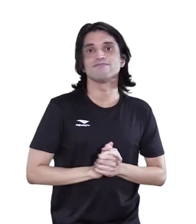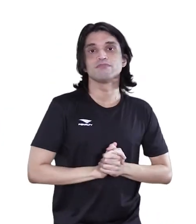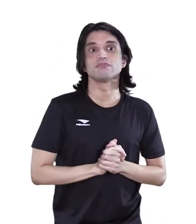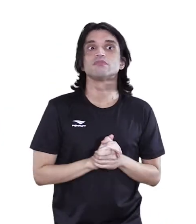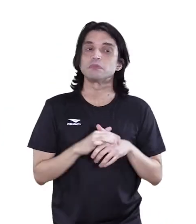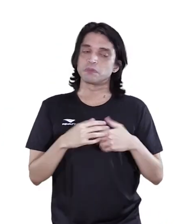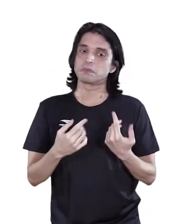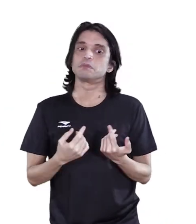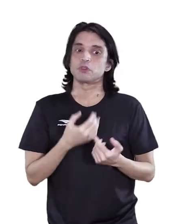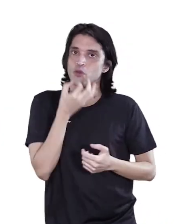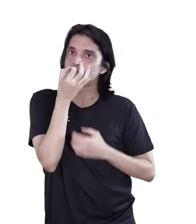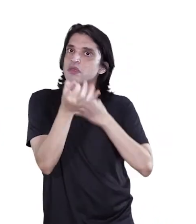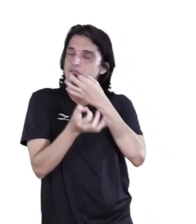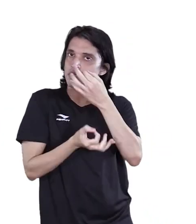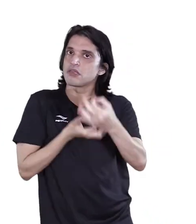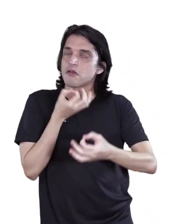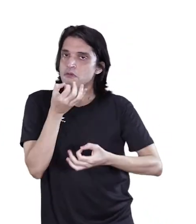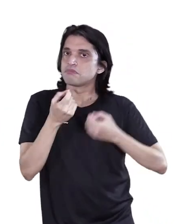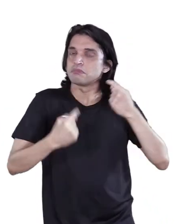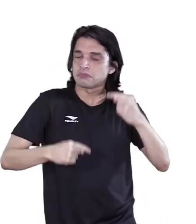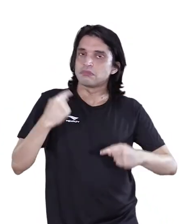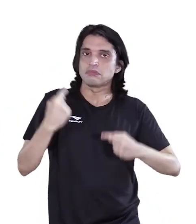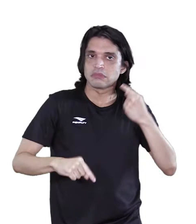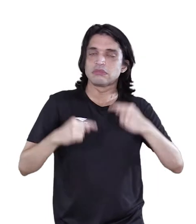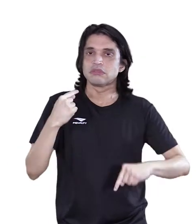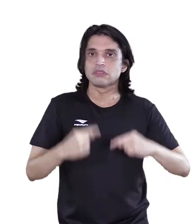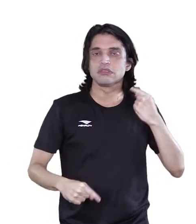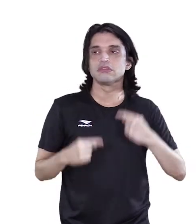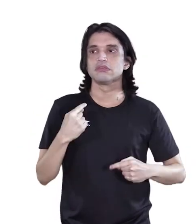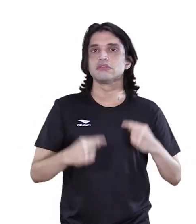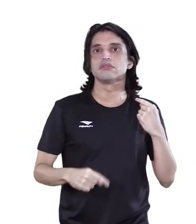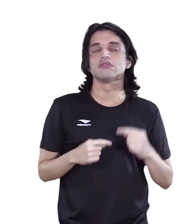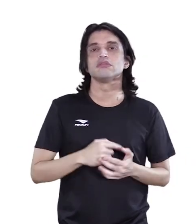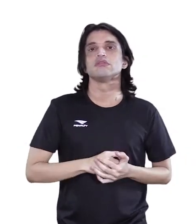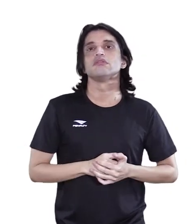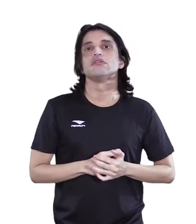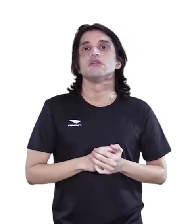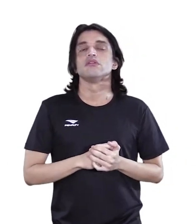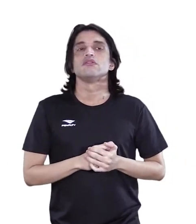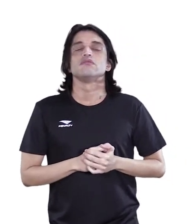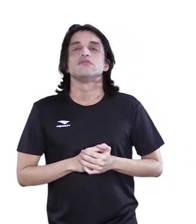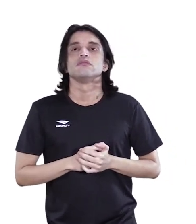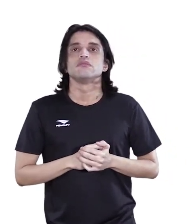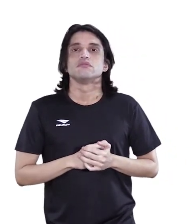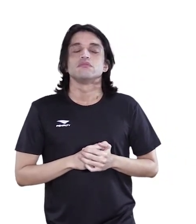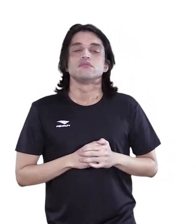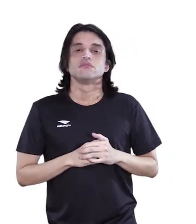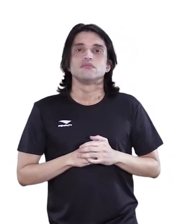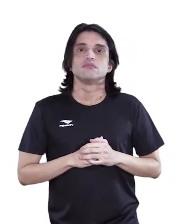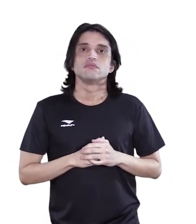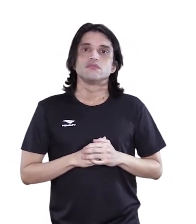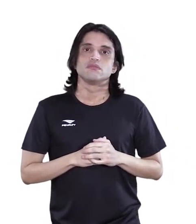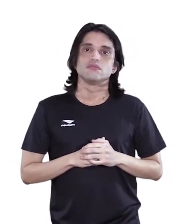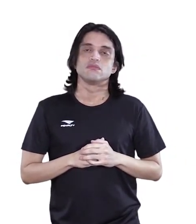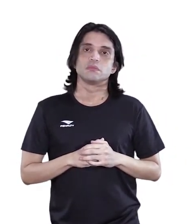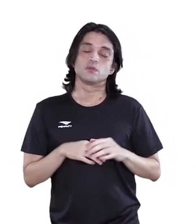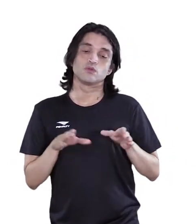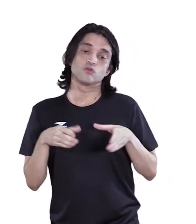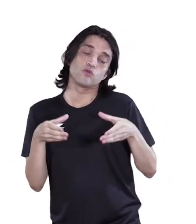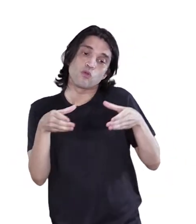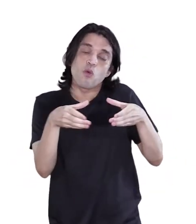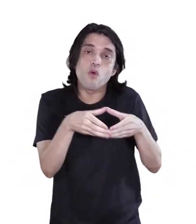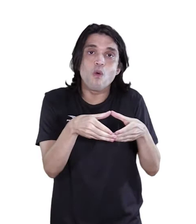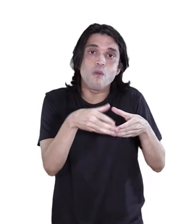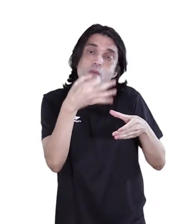polêmica e não há consenso entre os agentes políticos e os cientistas. Uns defendem que deve-se tentar